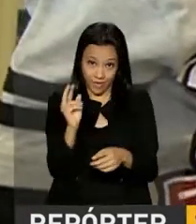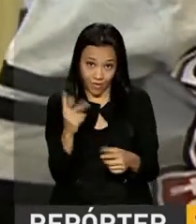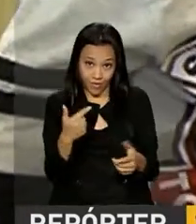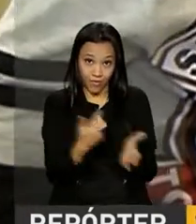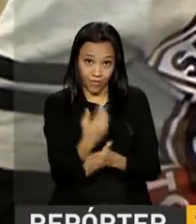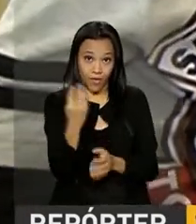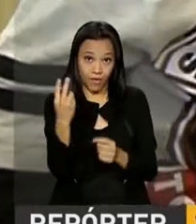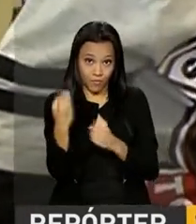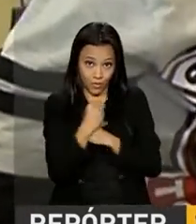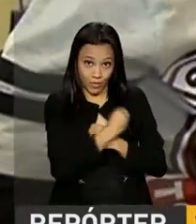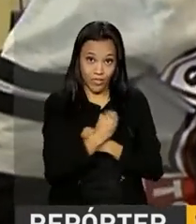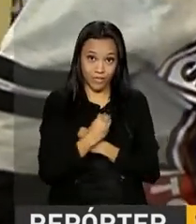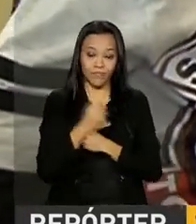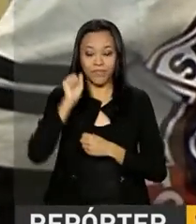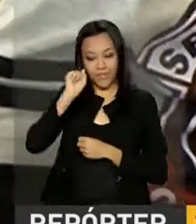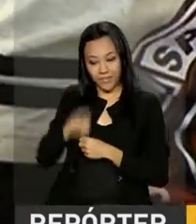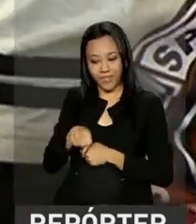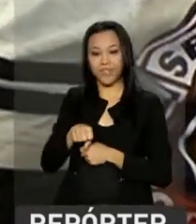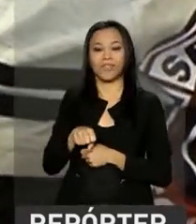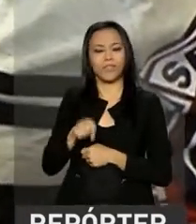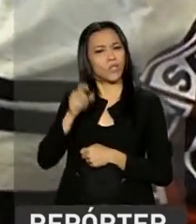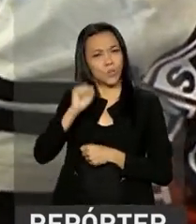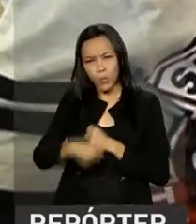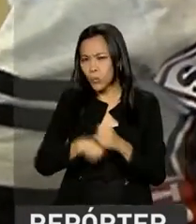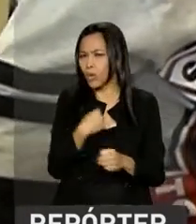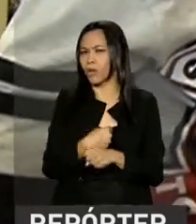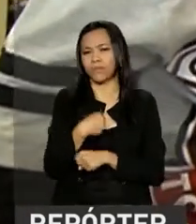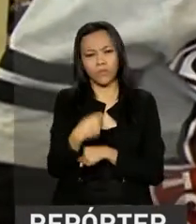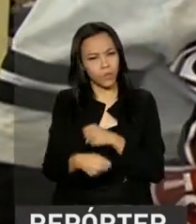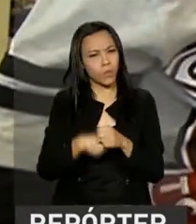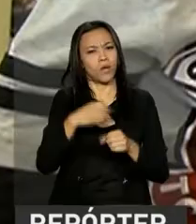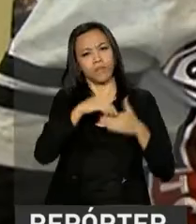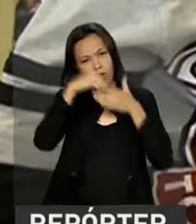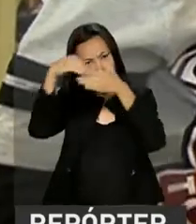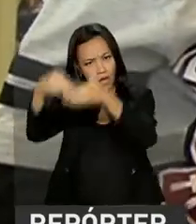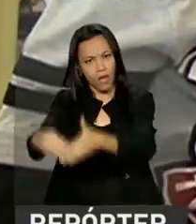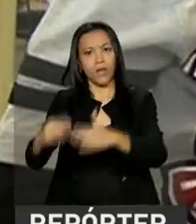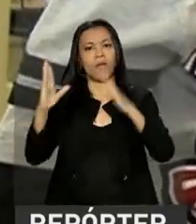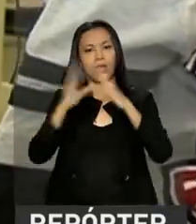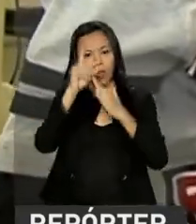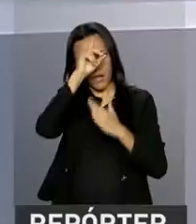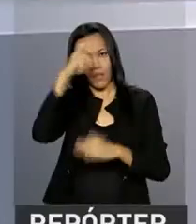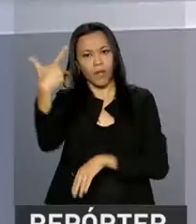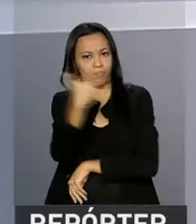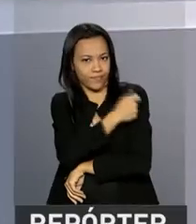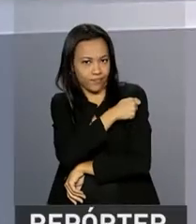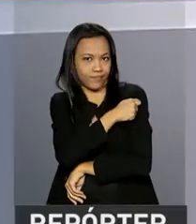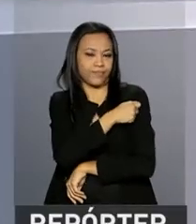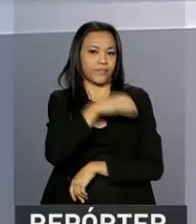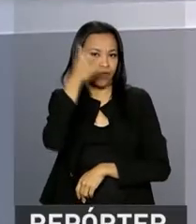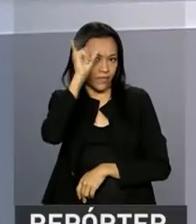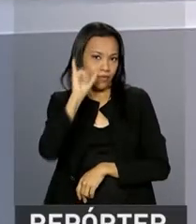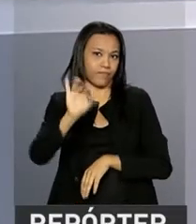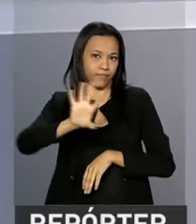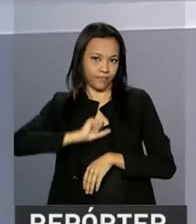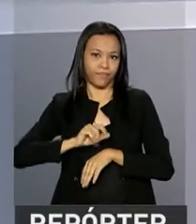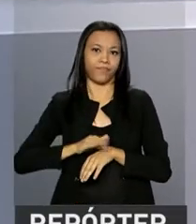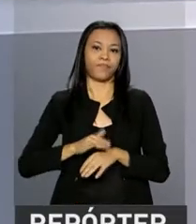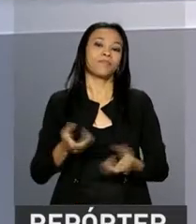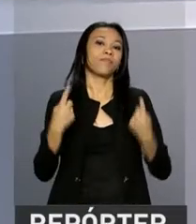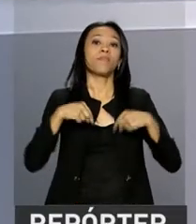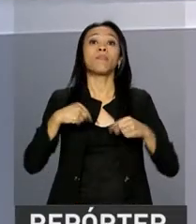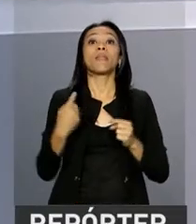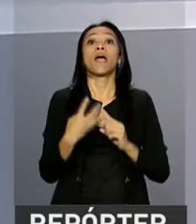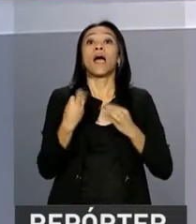com certeza nesse livro todo ano toda a gente vacilar ele tem que prevenir a entrega da declaração